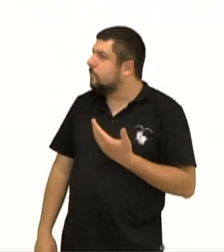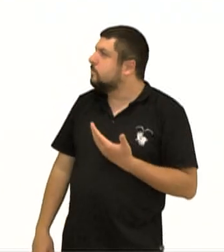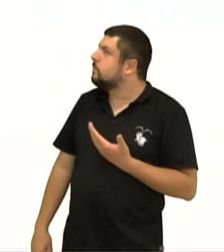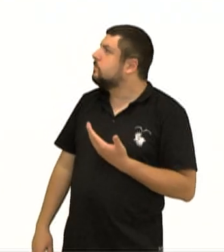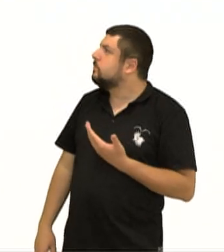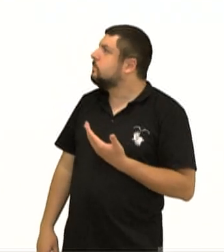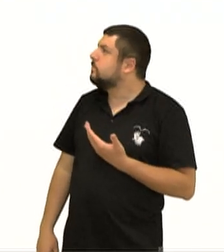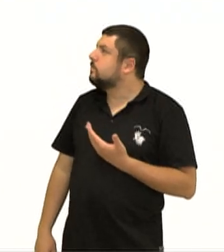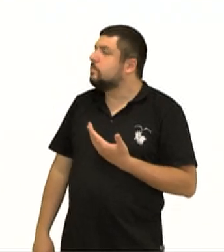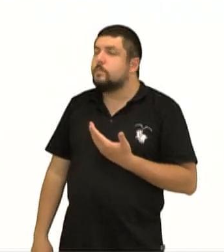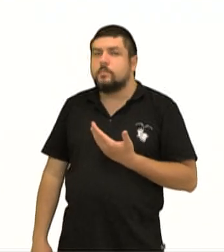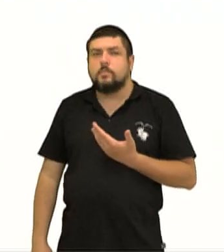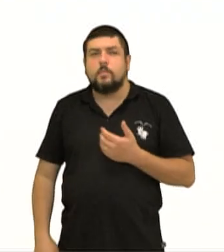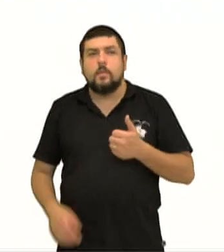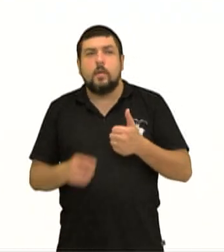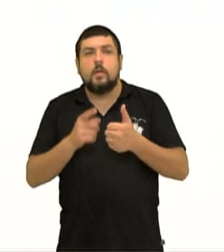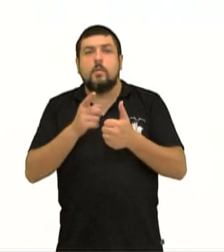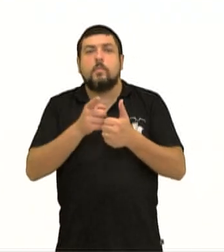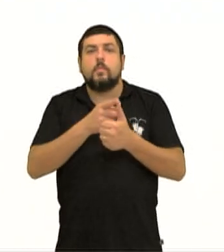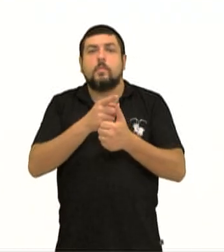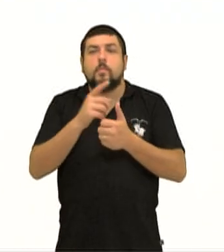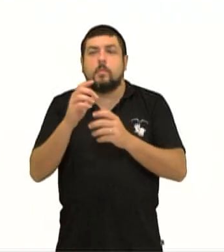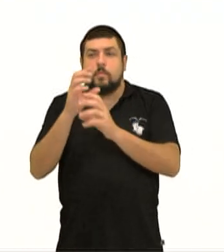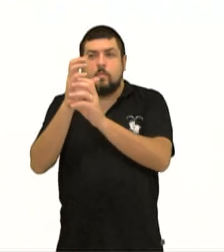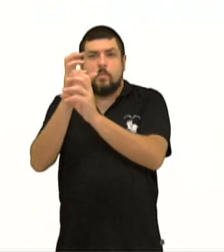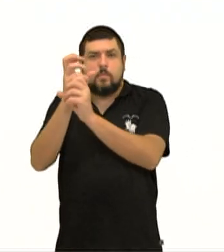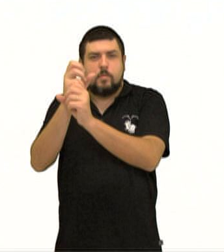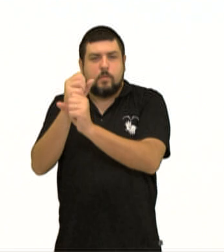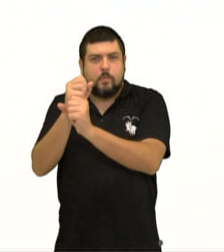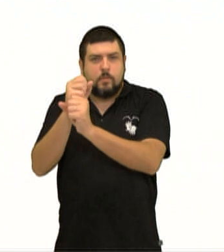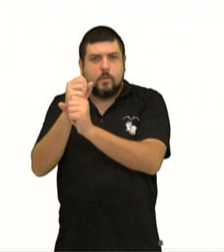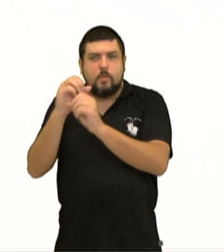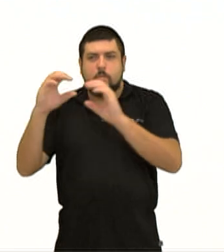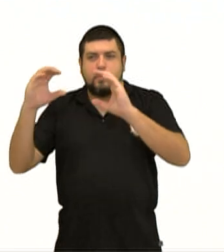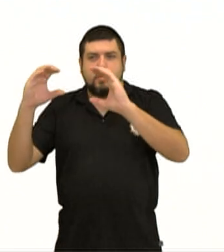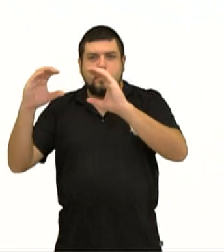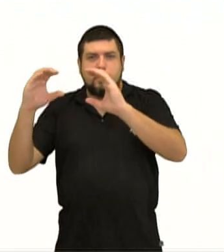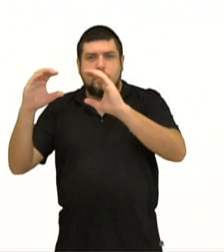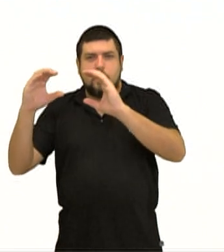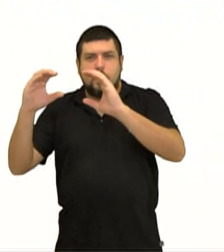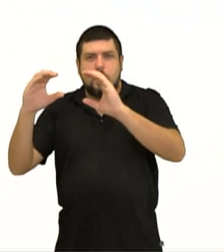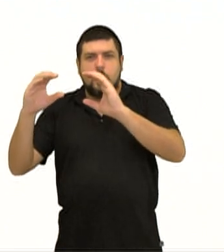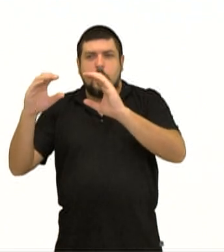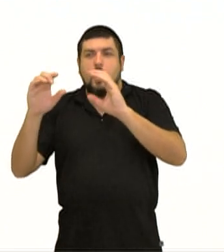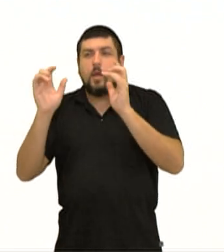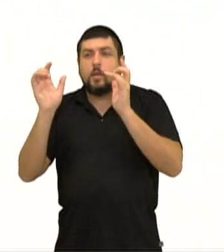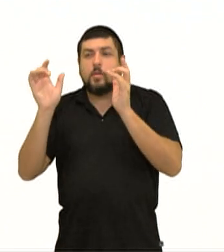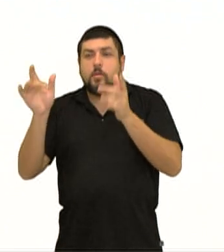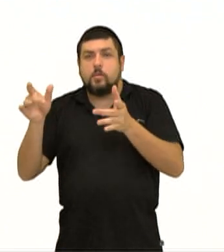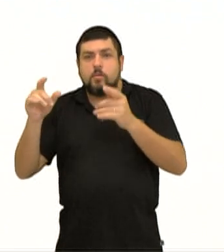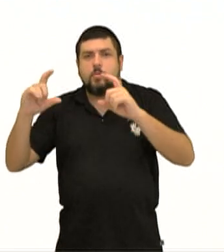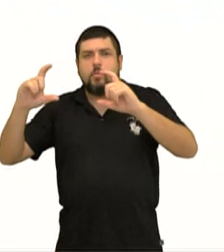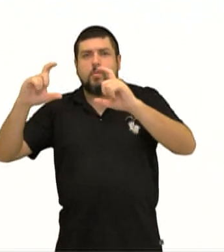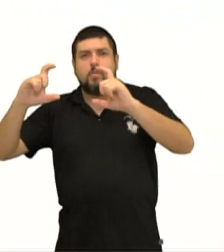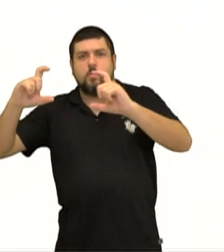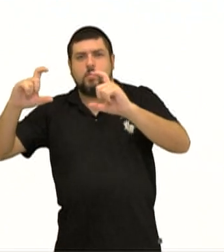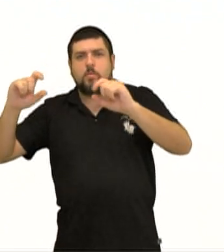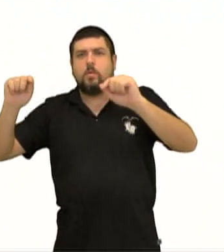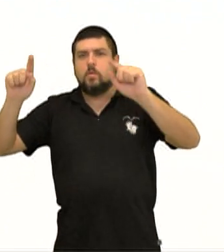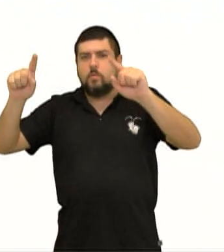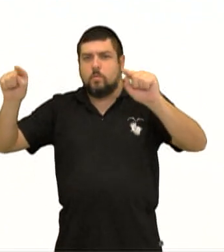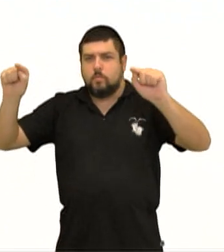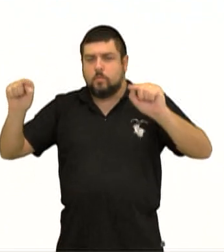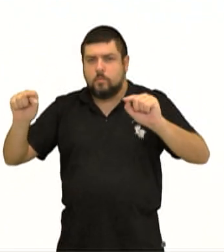ele resolveu o que está dentro do parênteses, depois sobrou colchetes e chaves. Então, ele